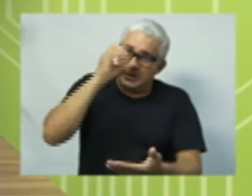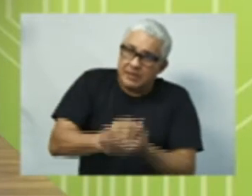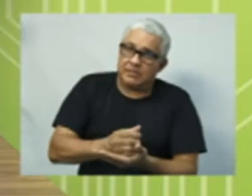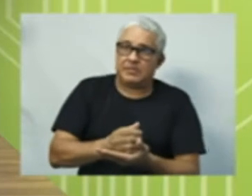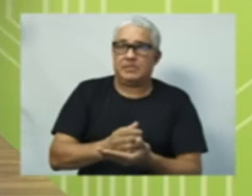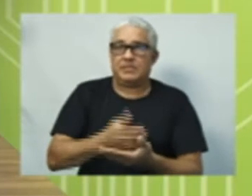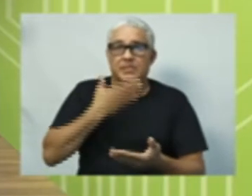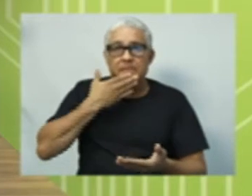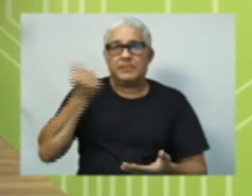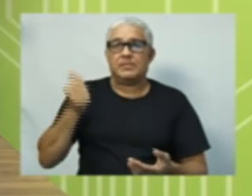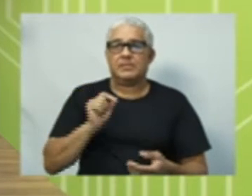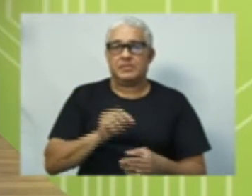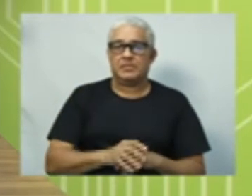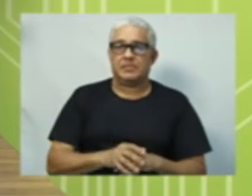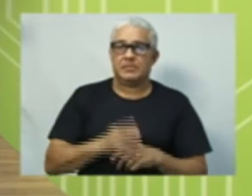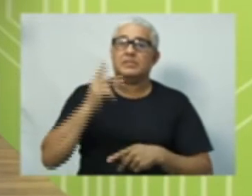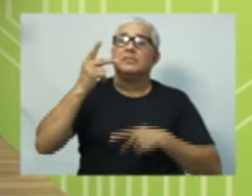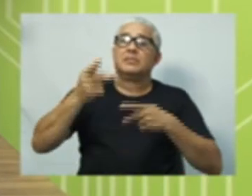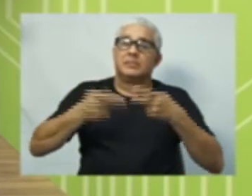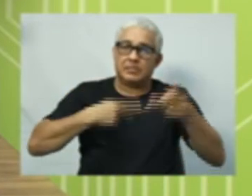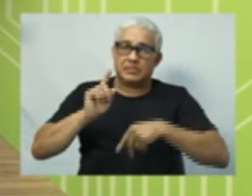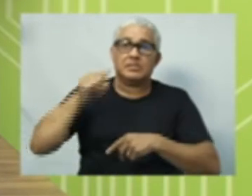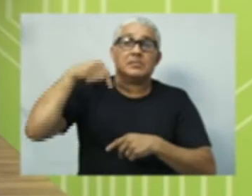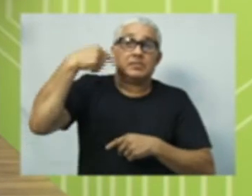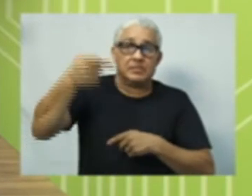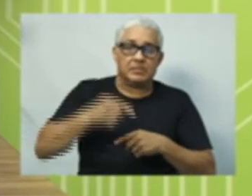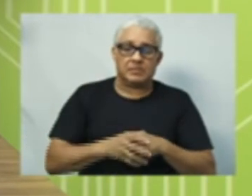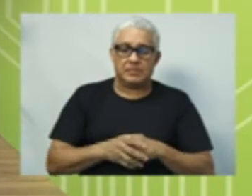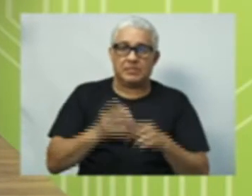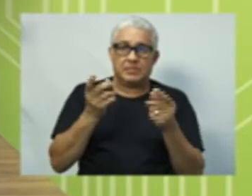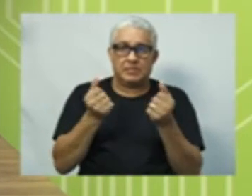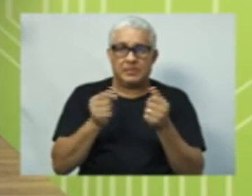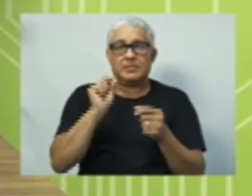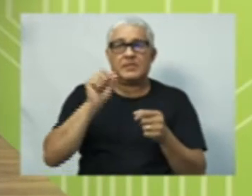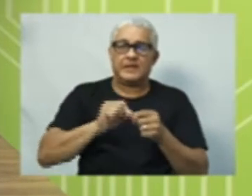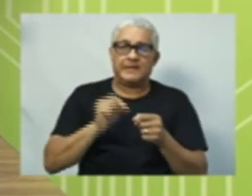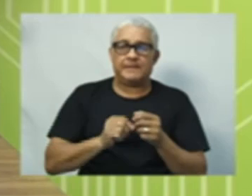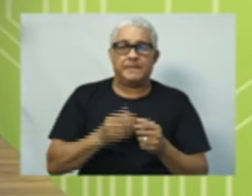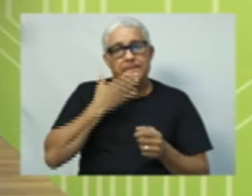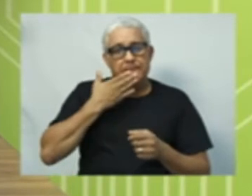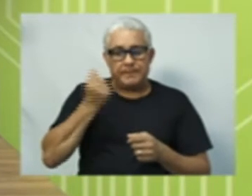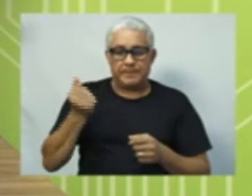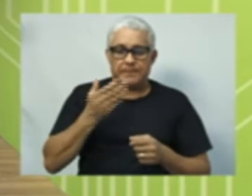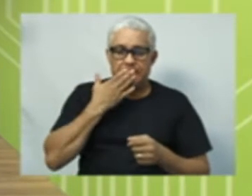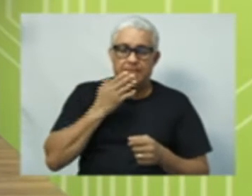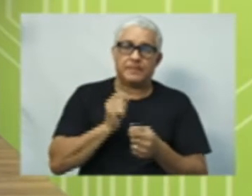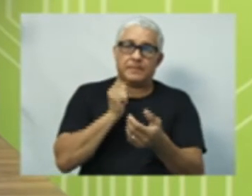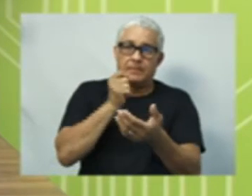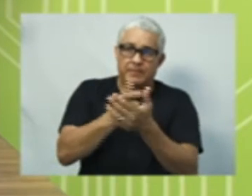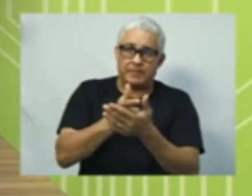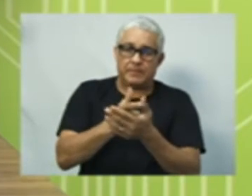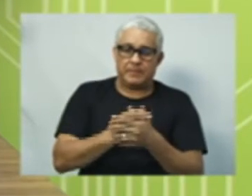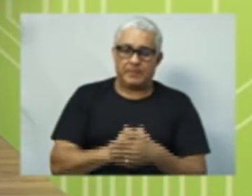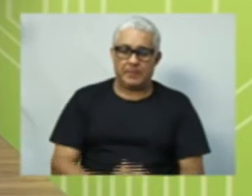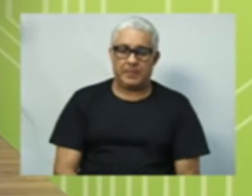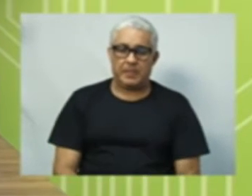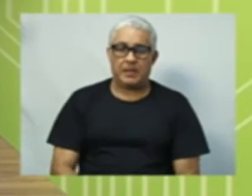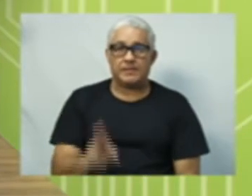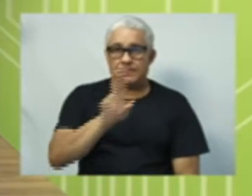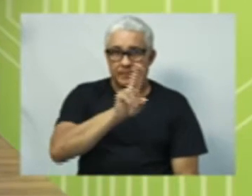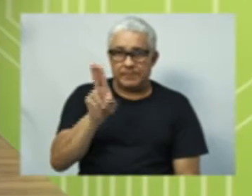melhor forma? Depois do planejamento tributário, a gente vai fazer o quê? Ver qual é a melhor forma de tributação. E isso se